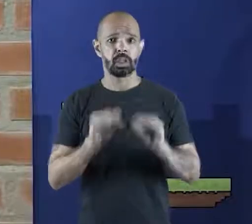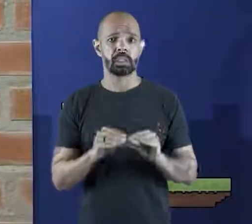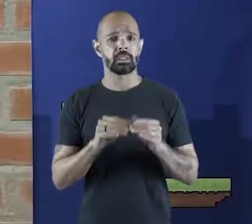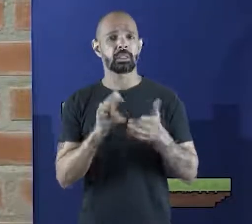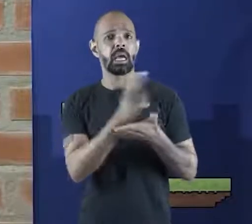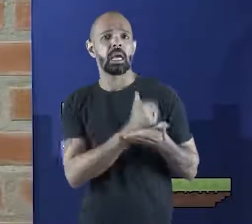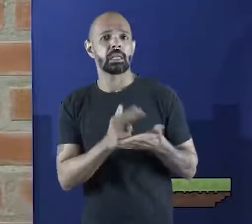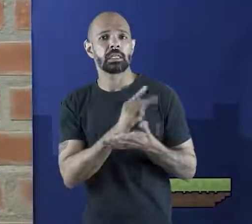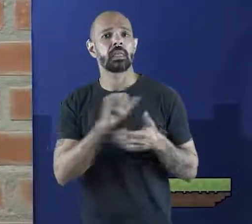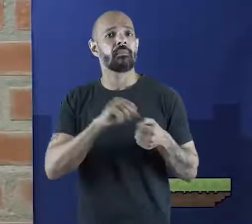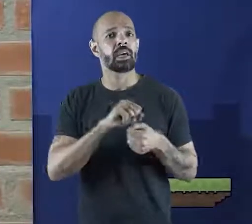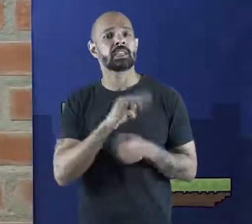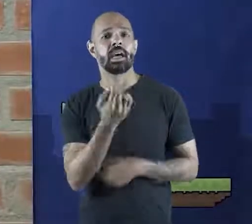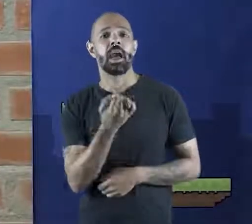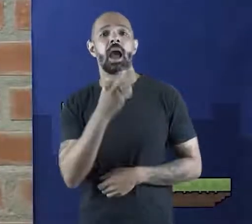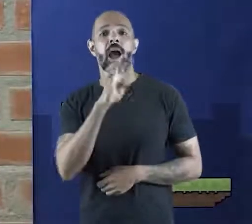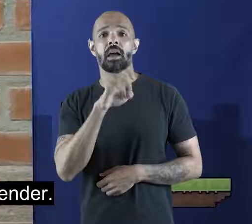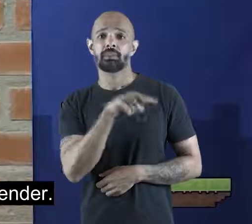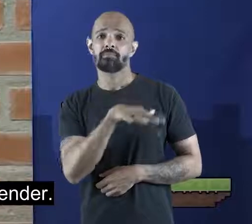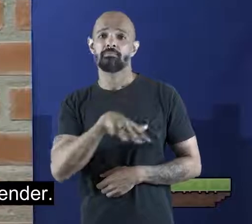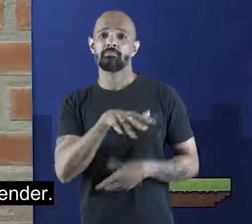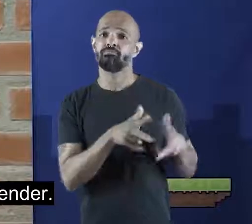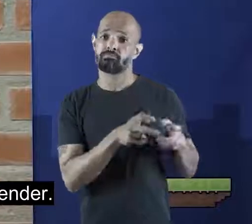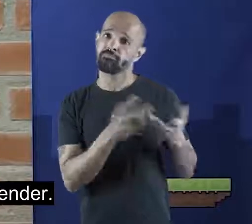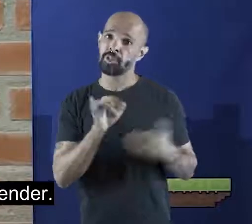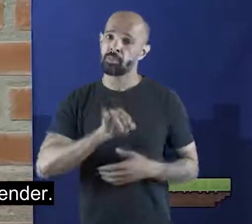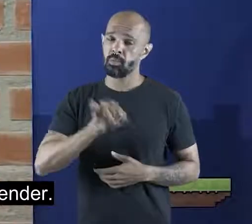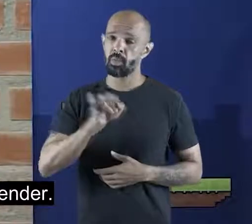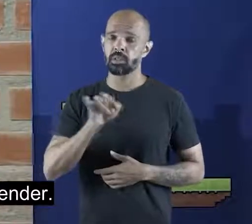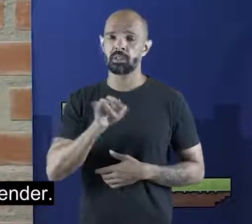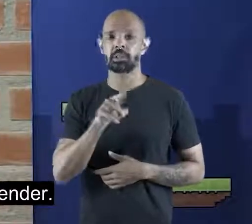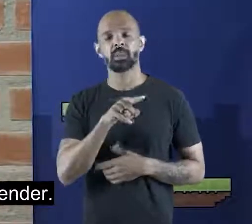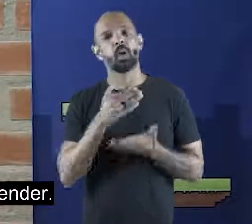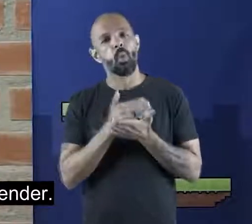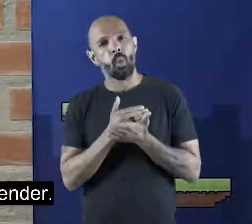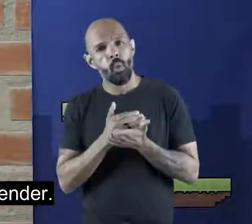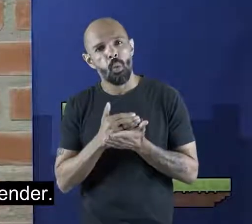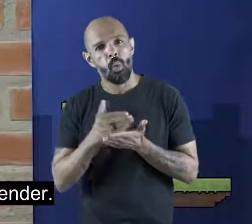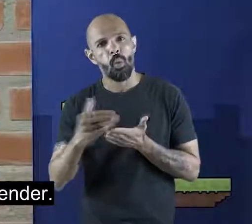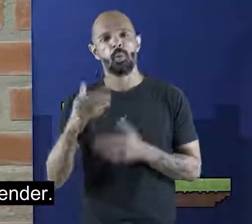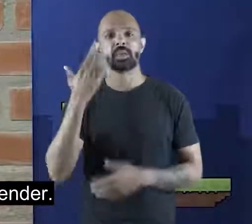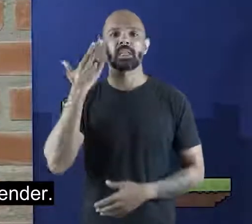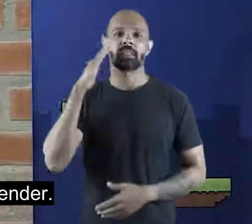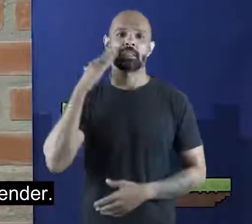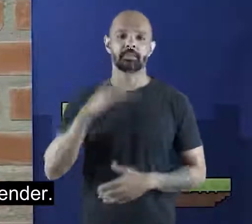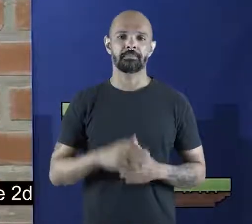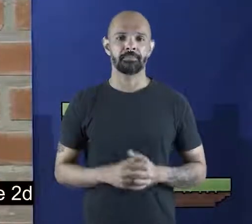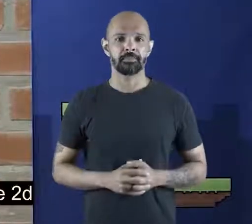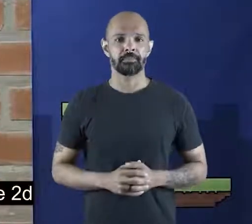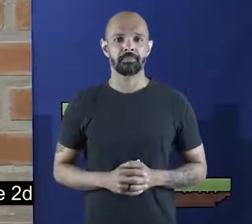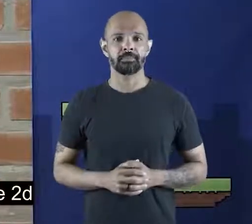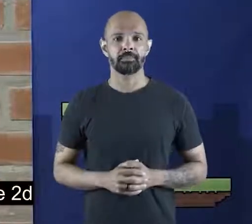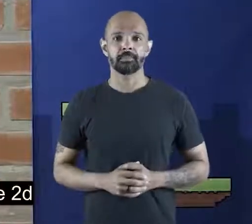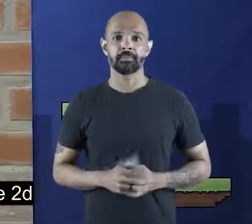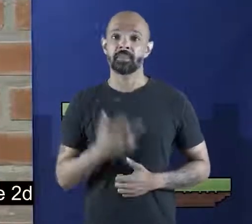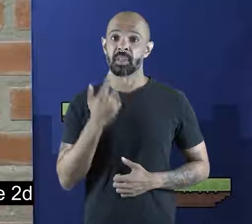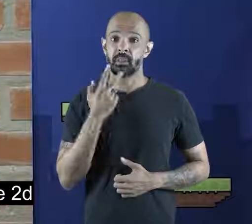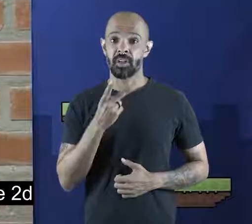desenhar, fazer a arte para o seu jogo. Tá? Então é importante esse ponto para a gente começar a entender. Como eu